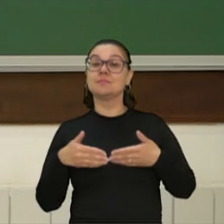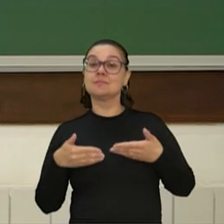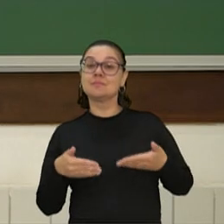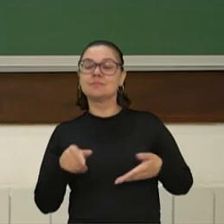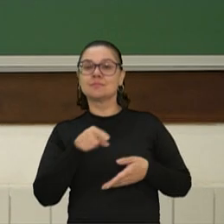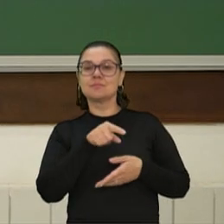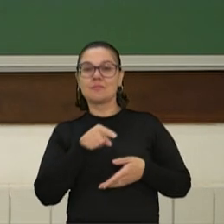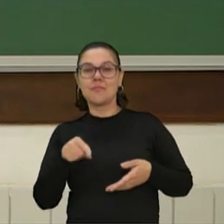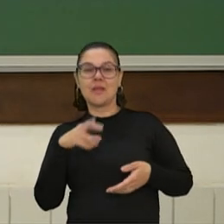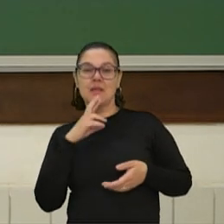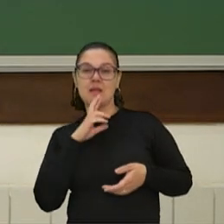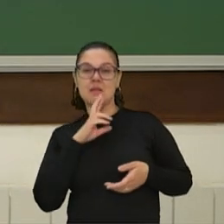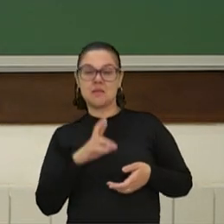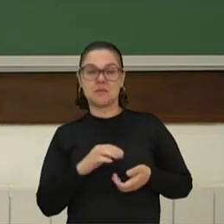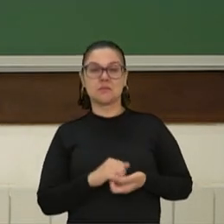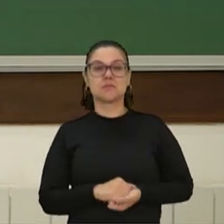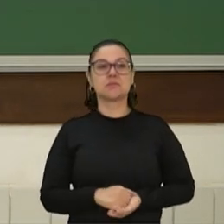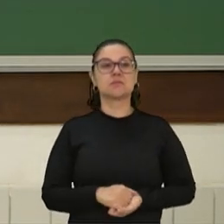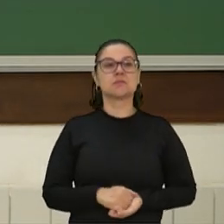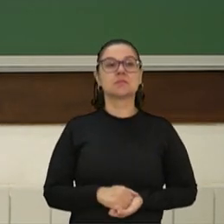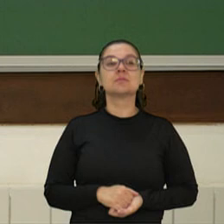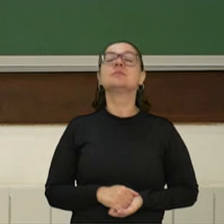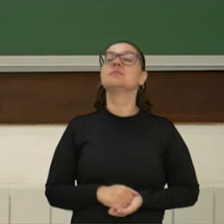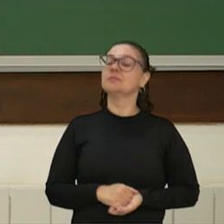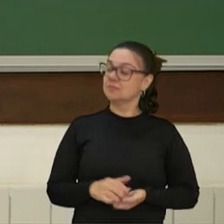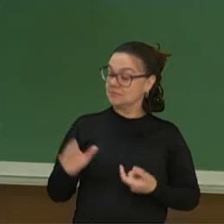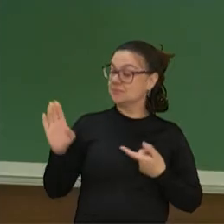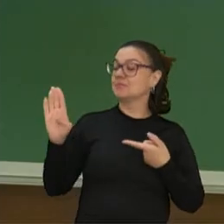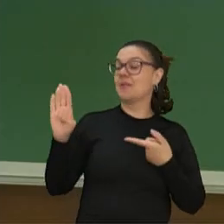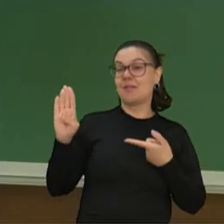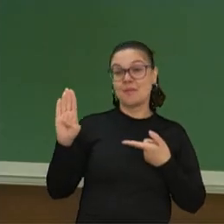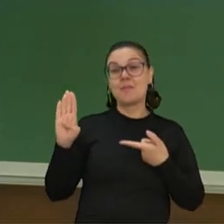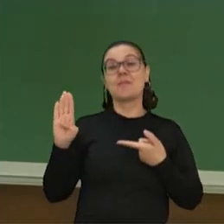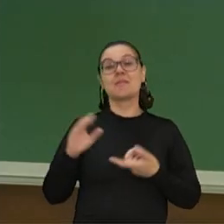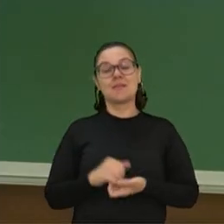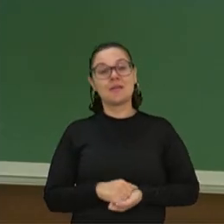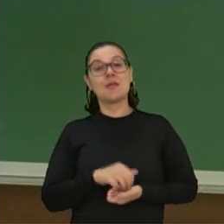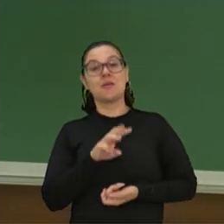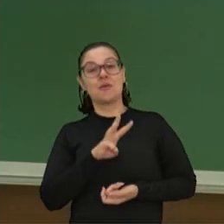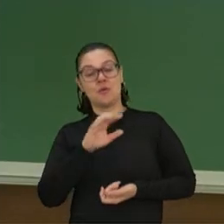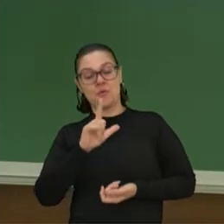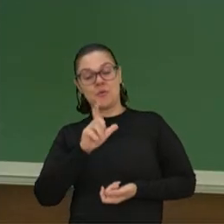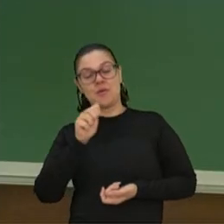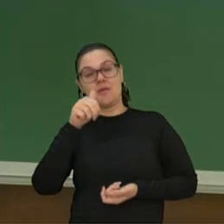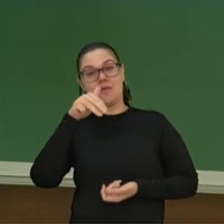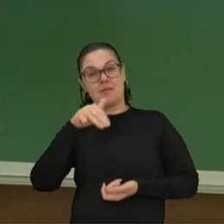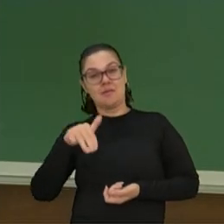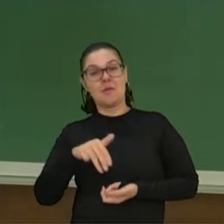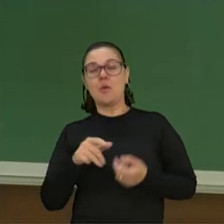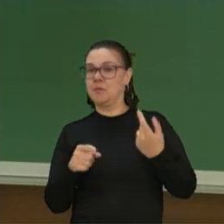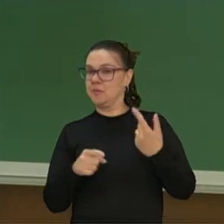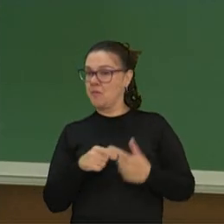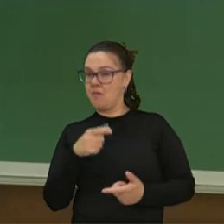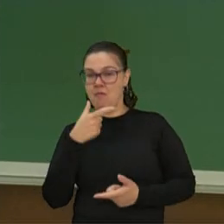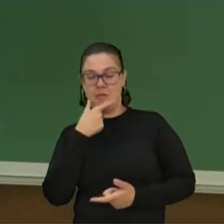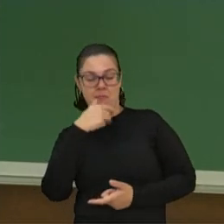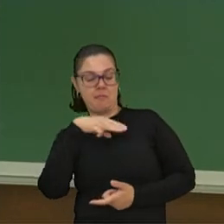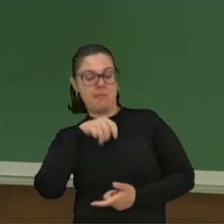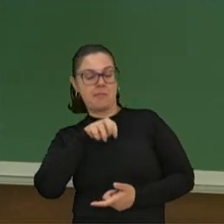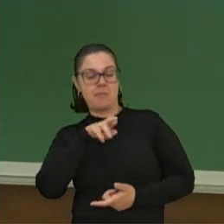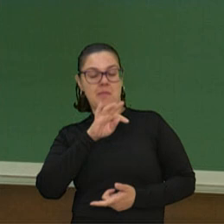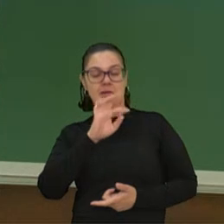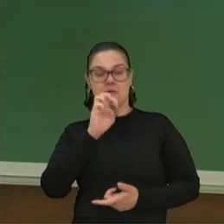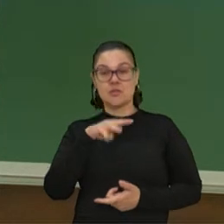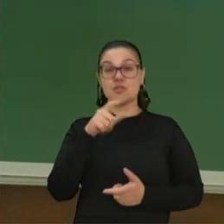Então, vamos lá para a resposta, né? William Shakespeare. Essa é a resposta, não é o Martin Luther King, que a gente já